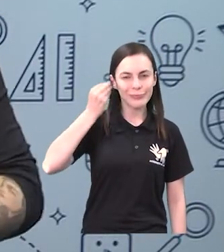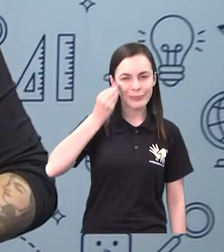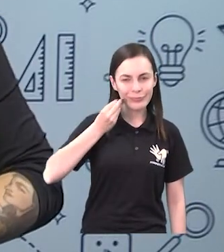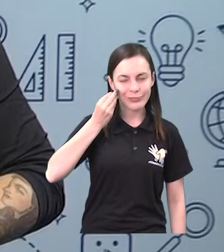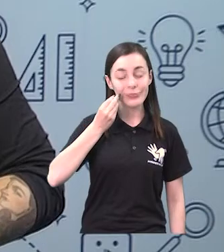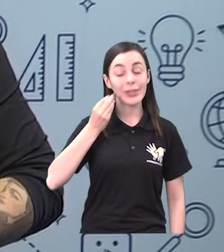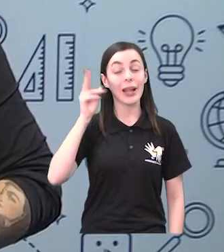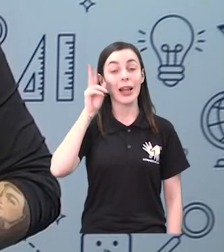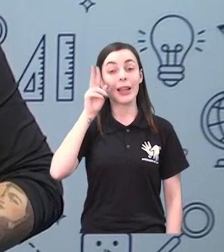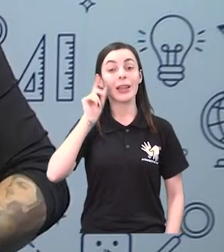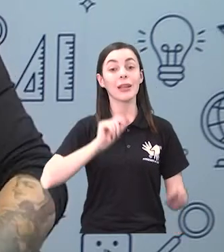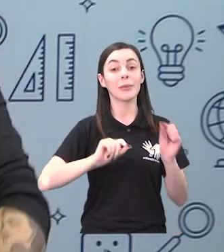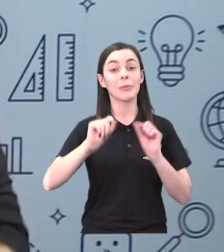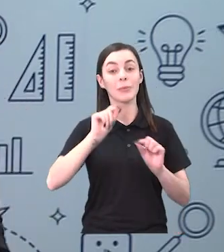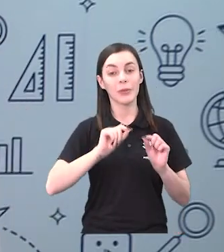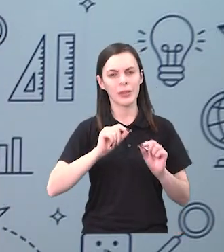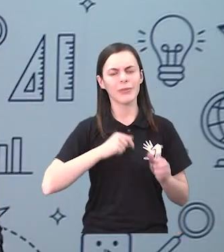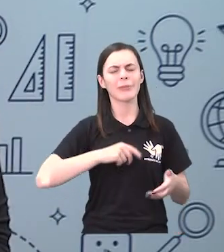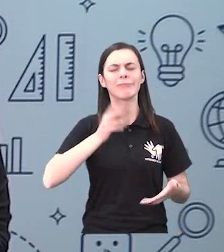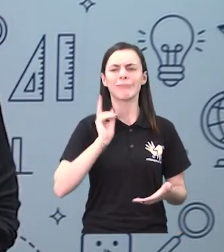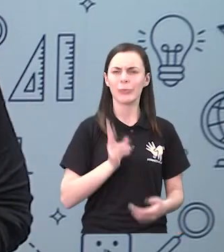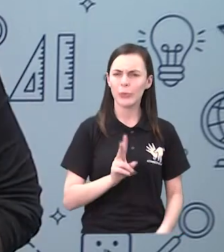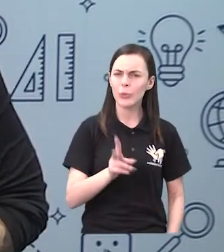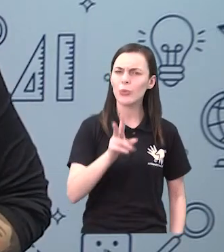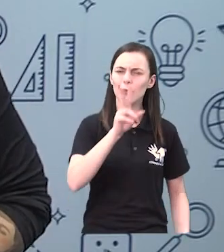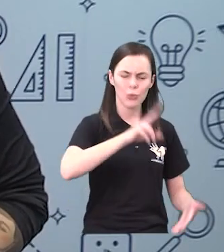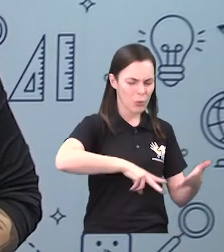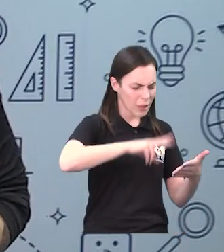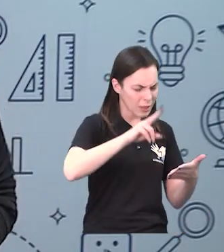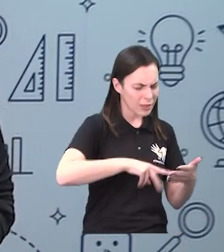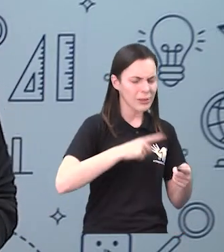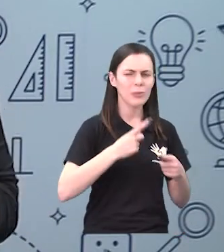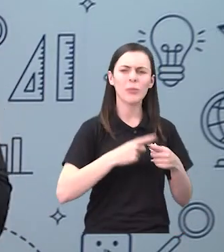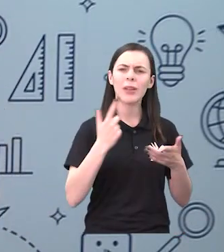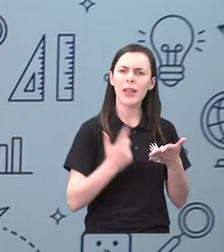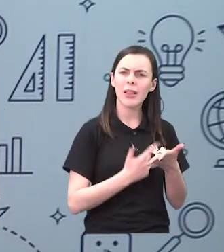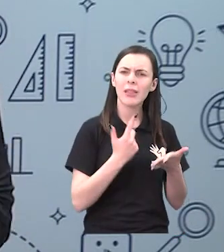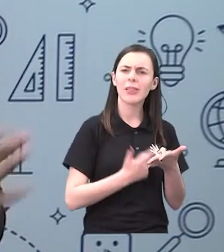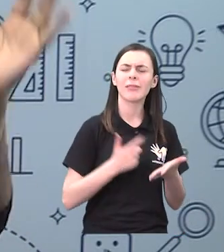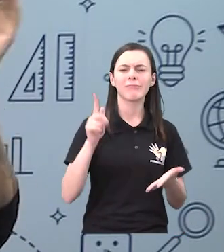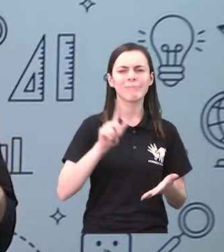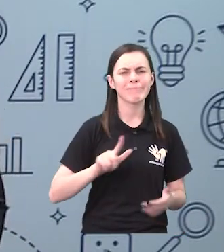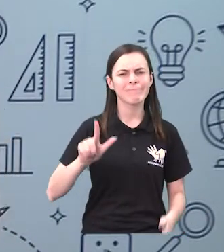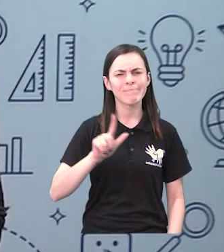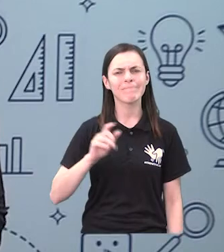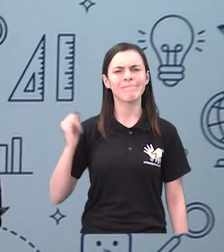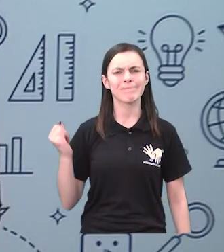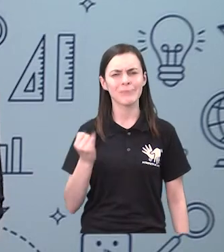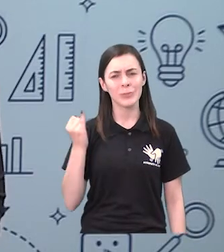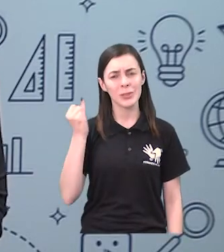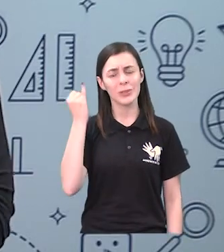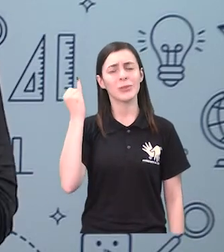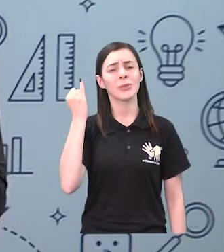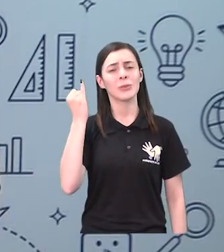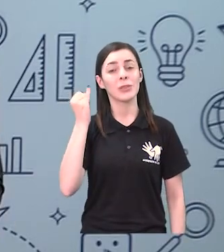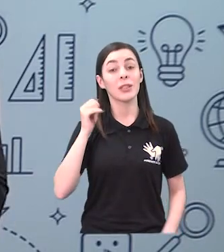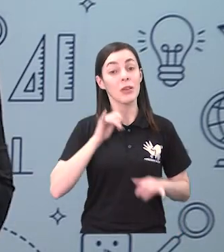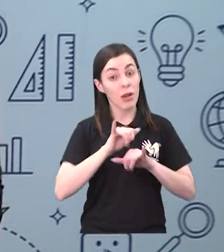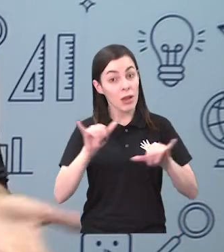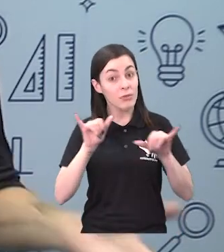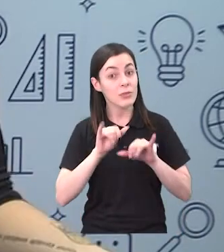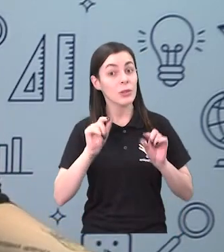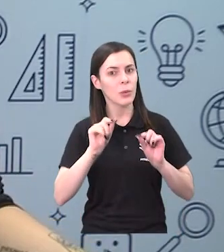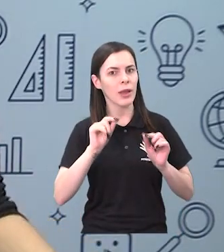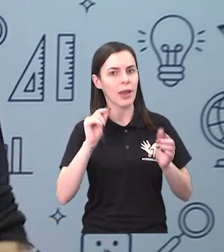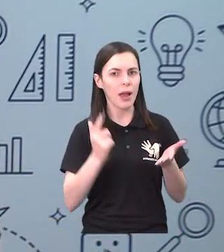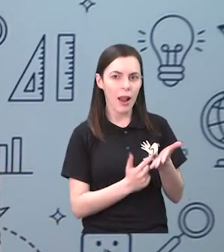boas experiências e lembre-se vamos continuar lendo a literatura é muito importante